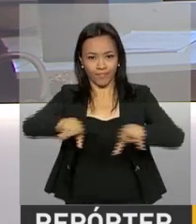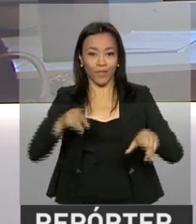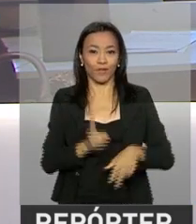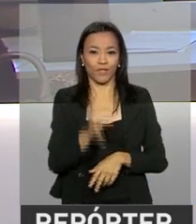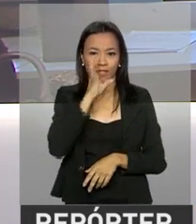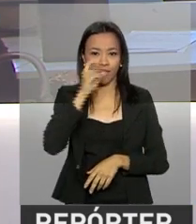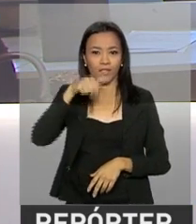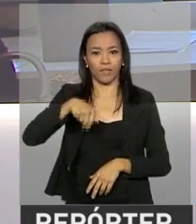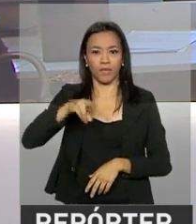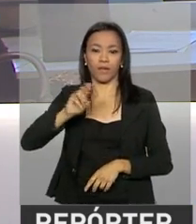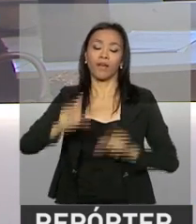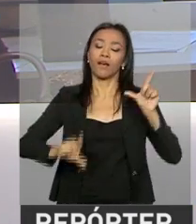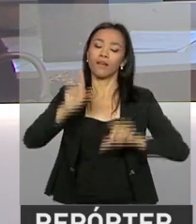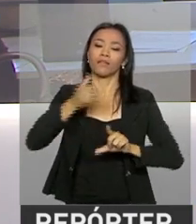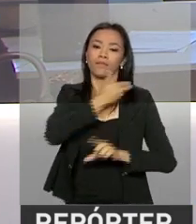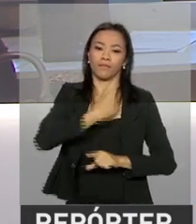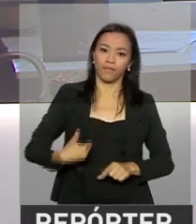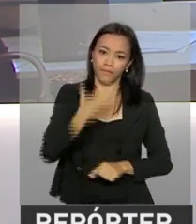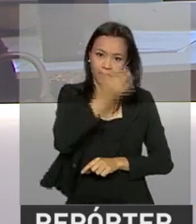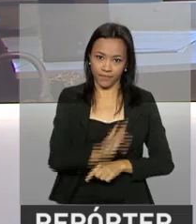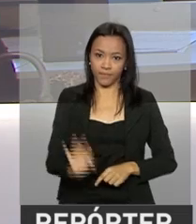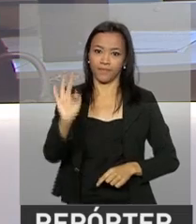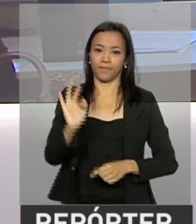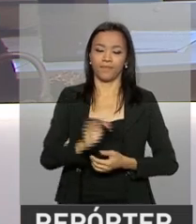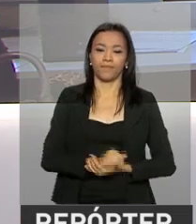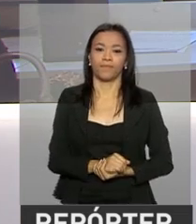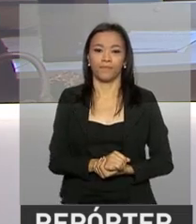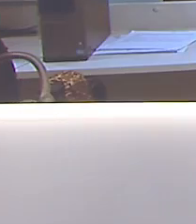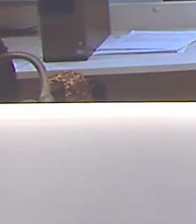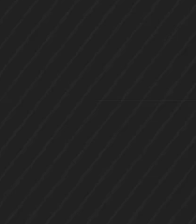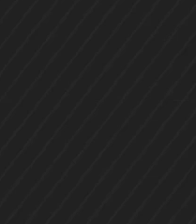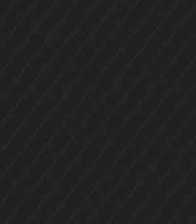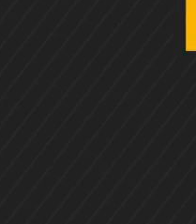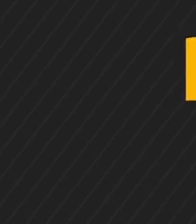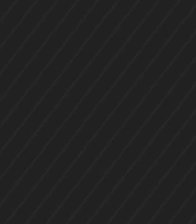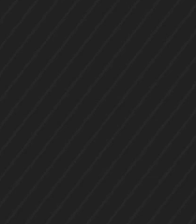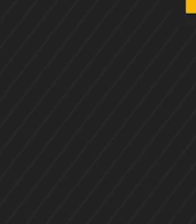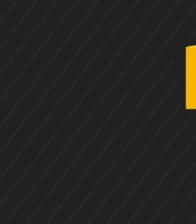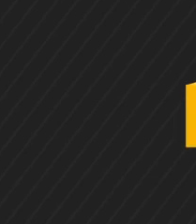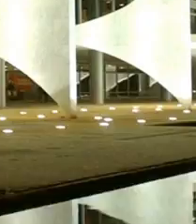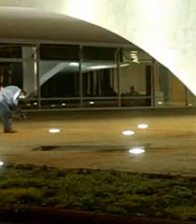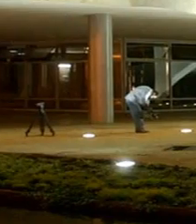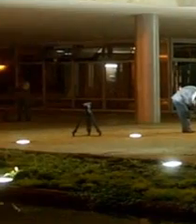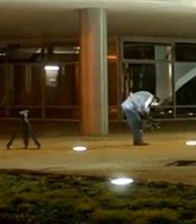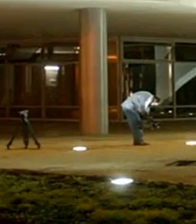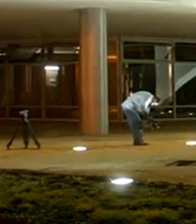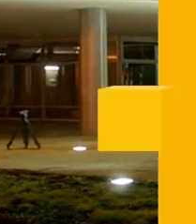Continue com a gente aqui na NBR, a TV do Governo Federal.